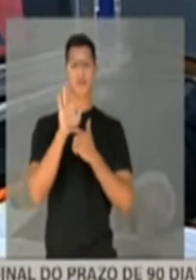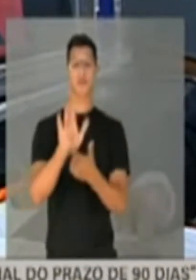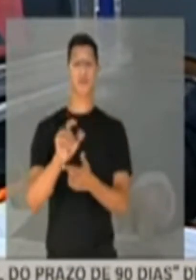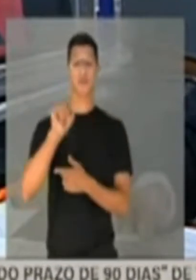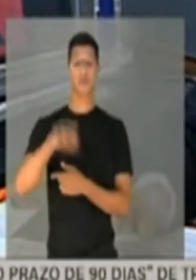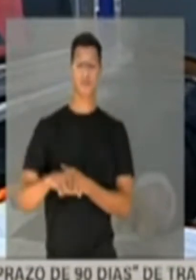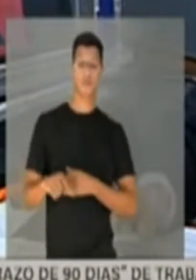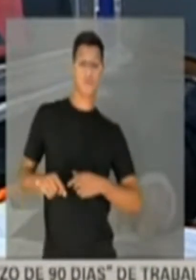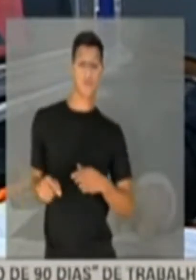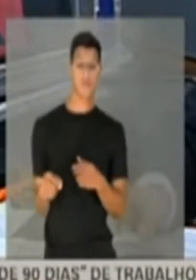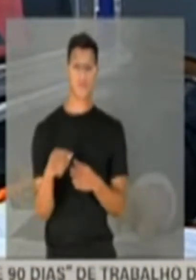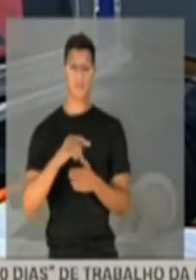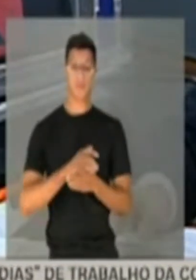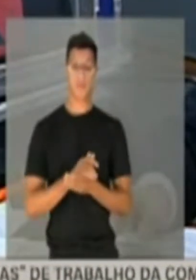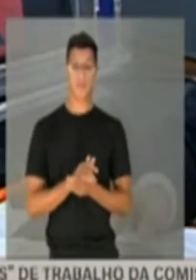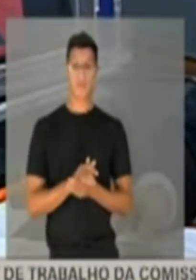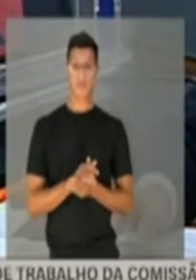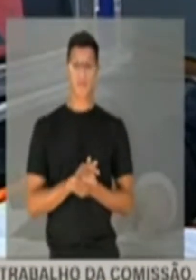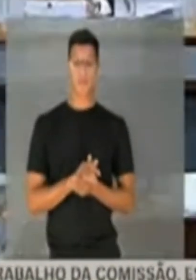é.